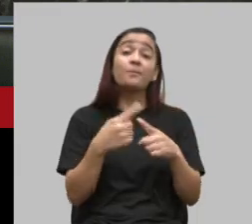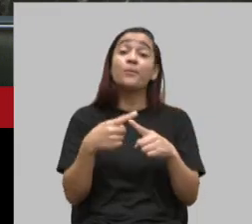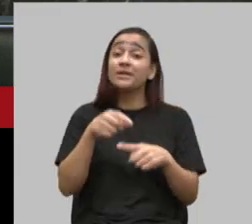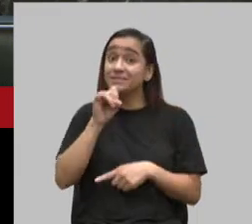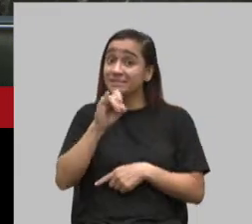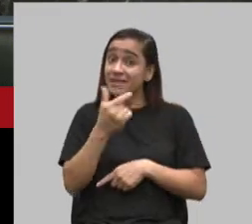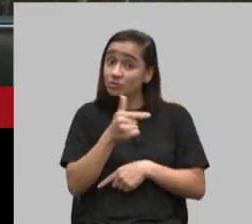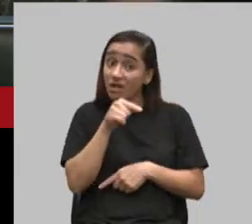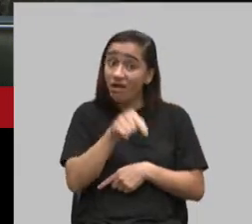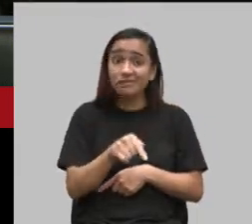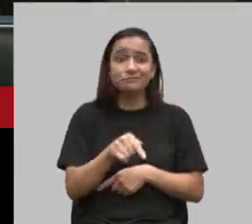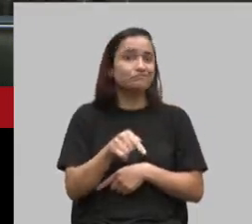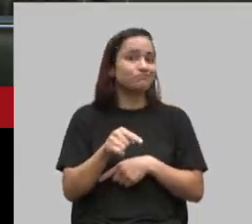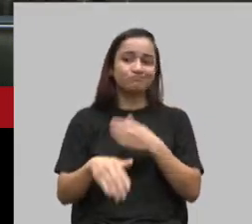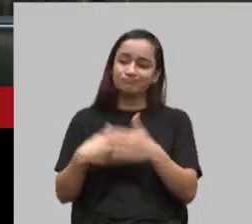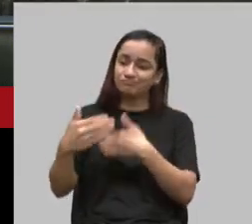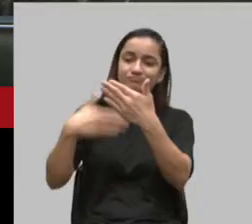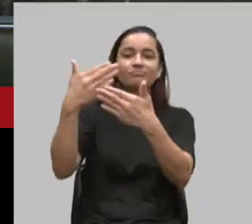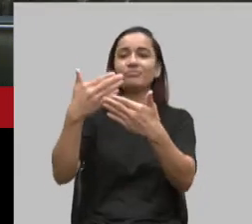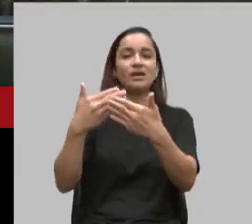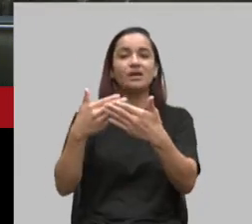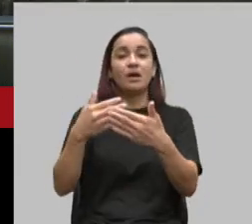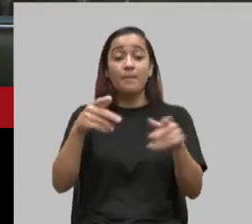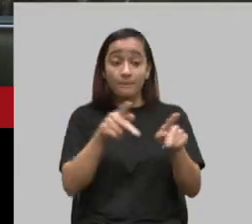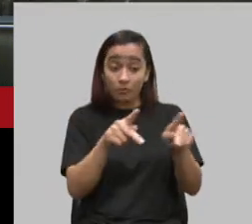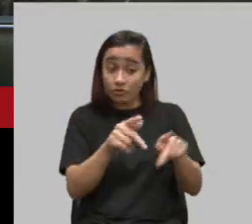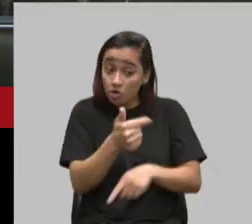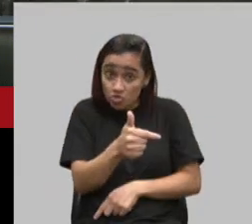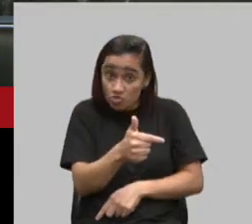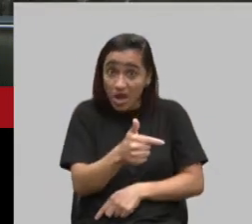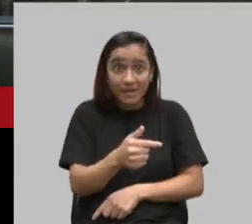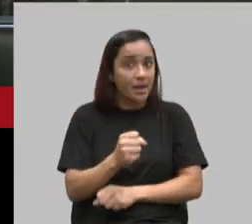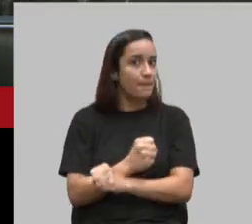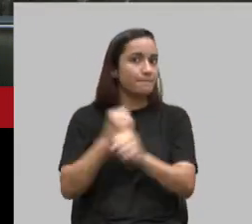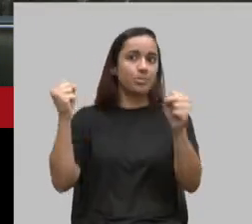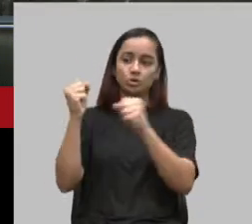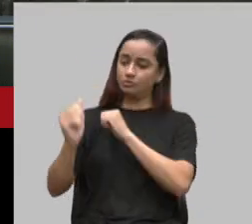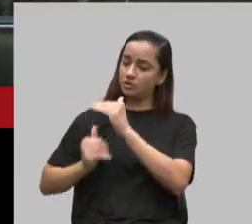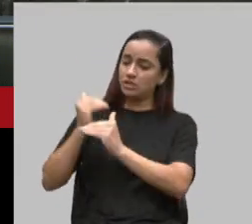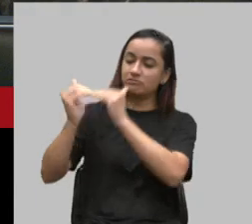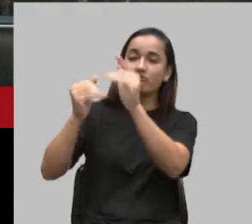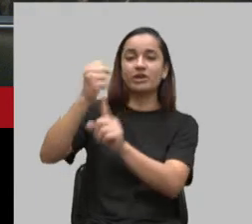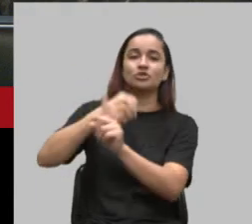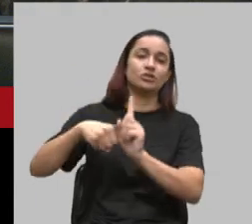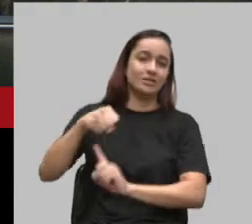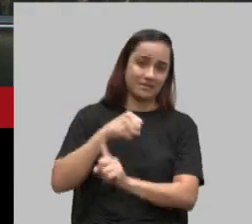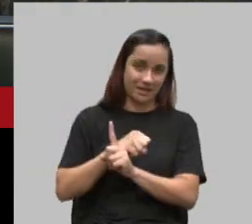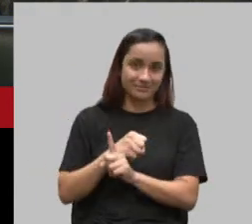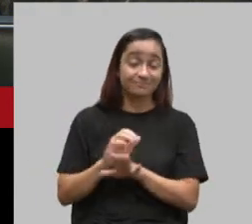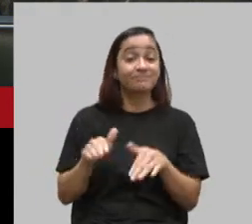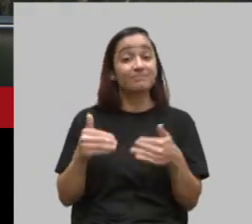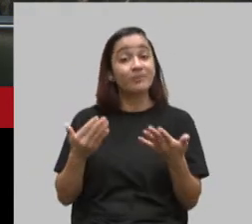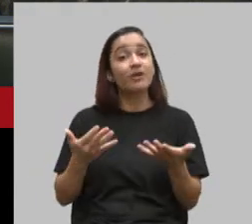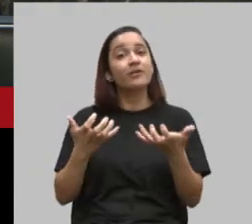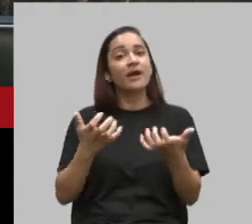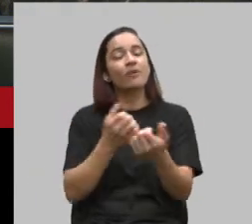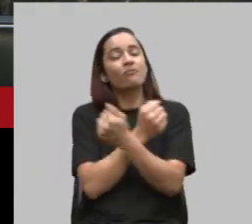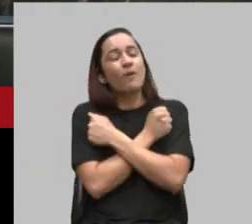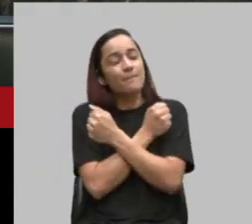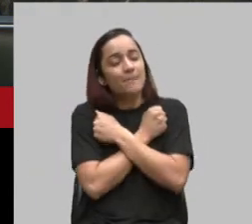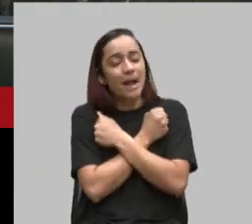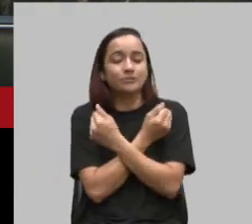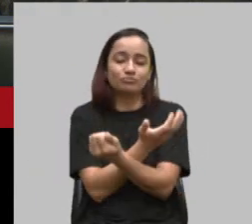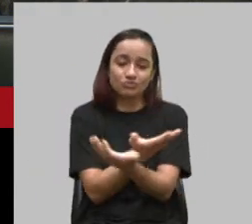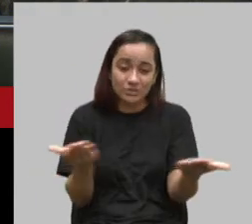desenvolve sem os professores e professoras nós não nos desenvolvemos enquanto sociedade então quero deixar o meu abraço meu